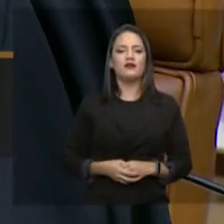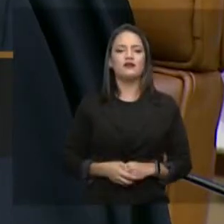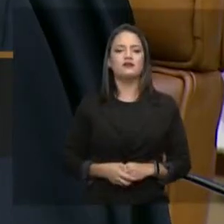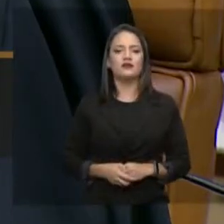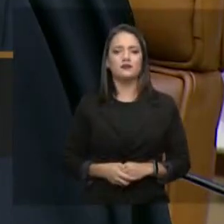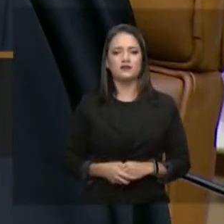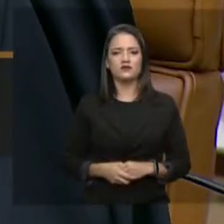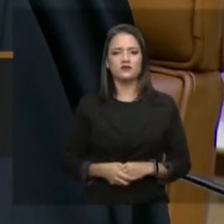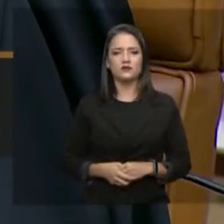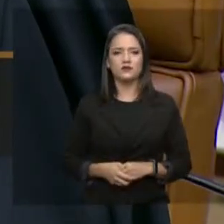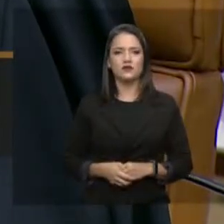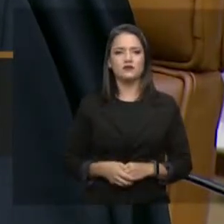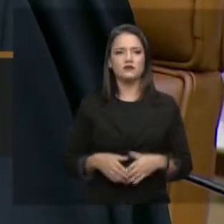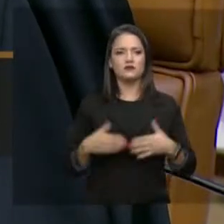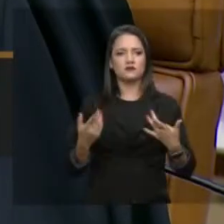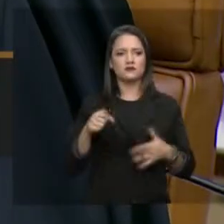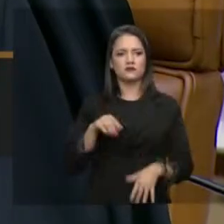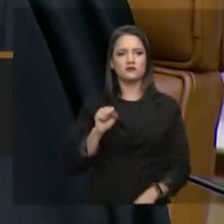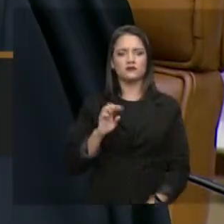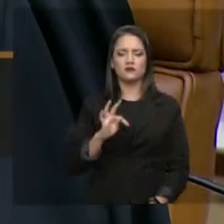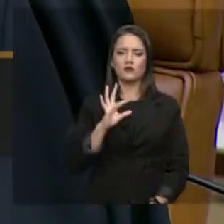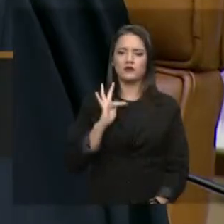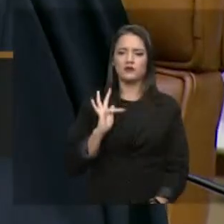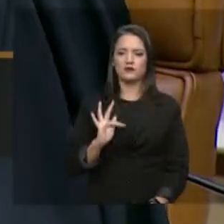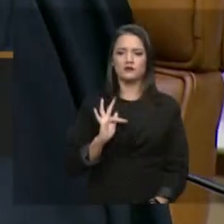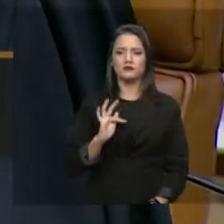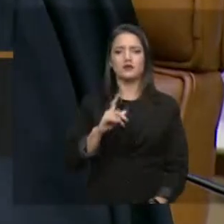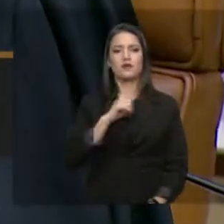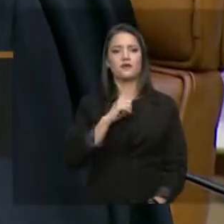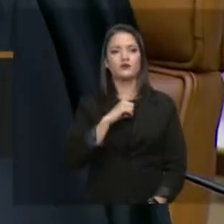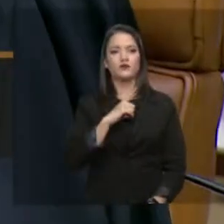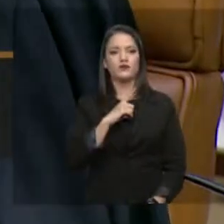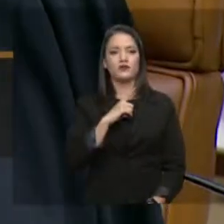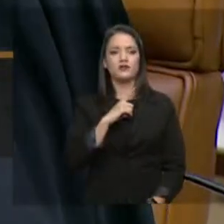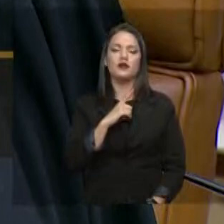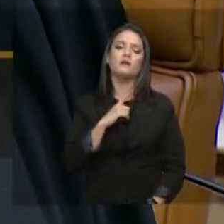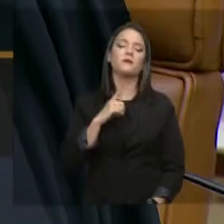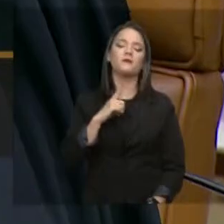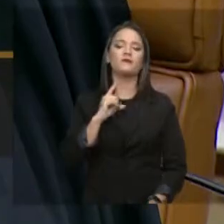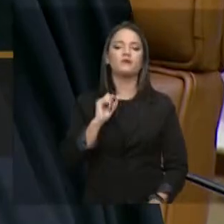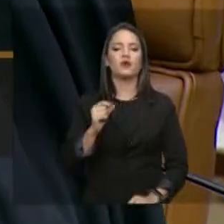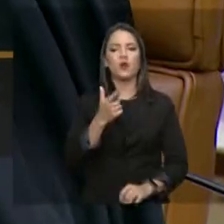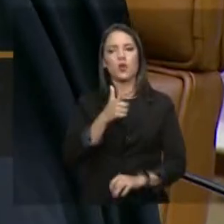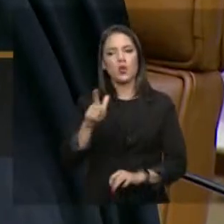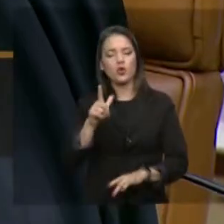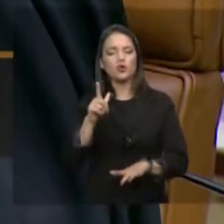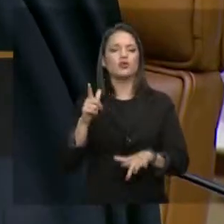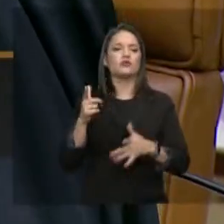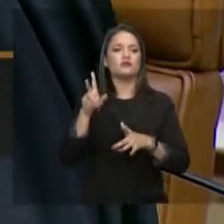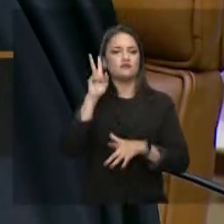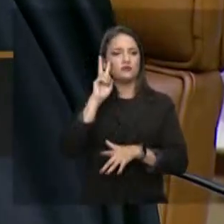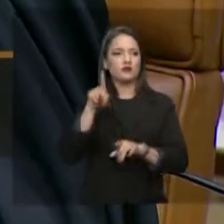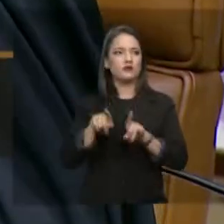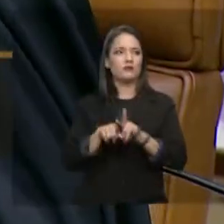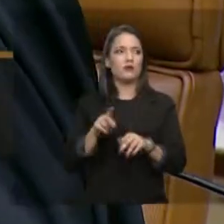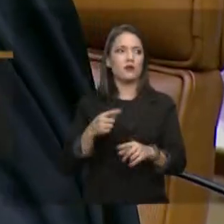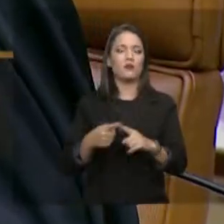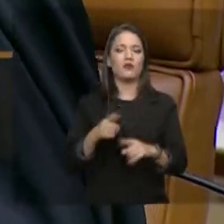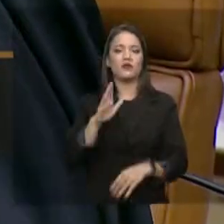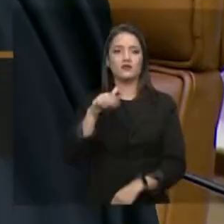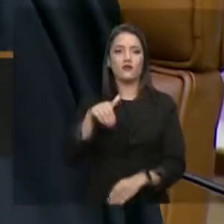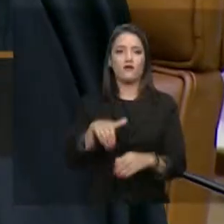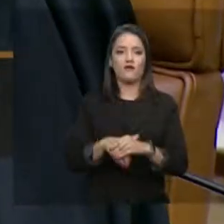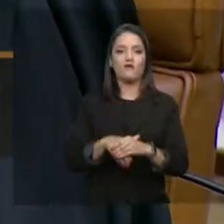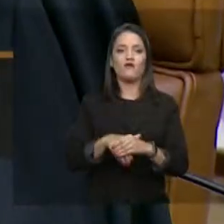corte já decidiu, em outros casos análogos, pela aplicação exatamente do voto de desempate. Artigo